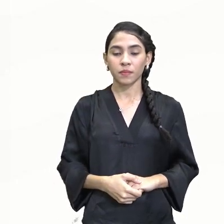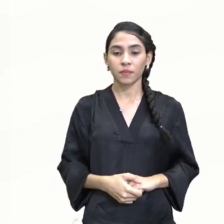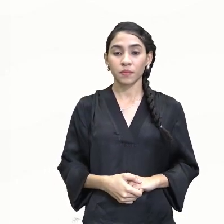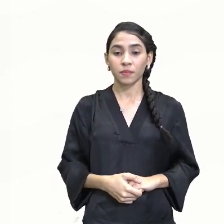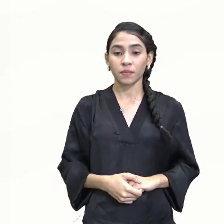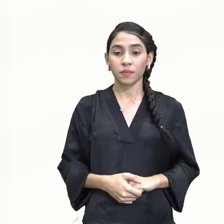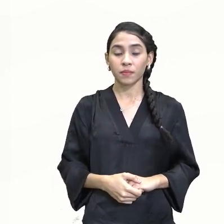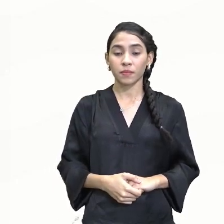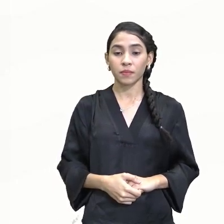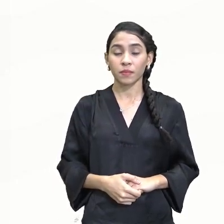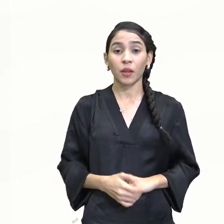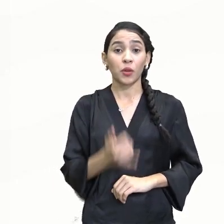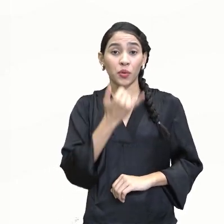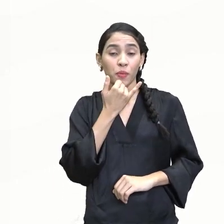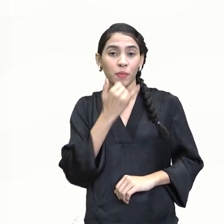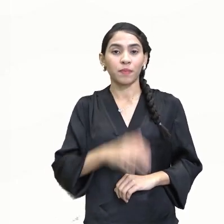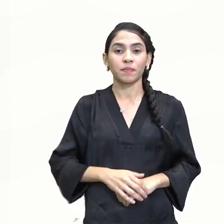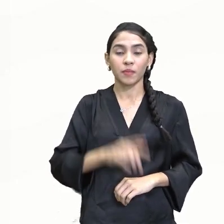Ela é uma função